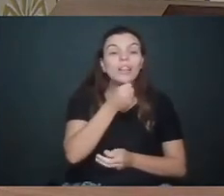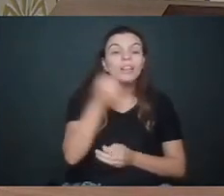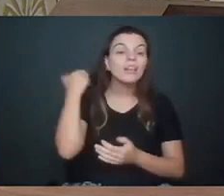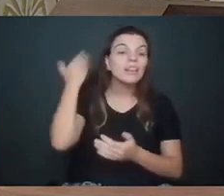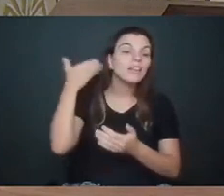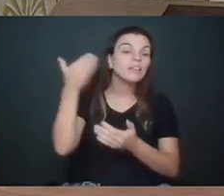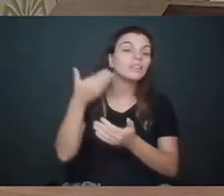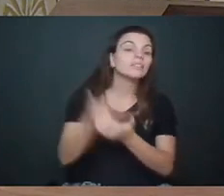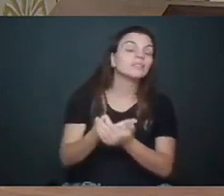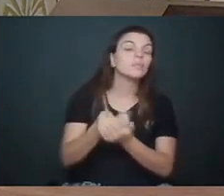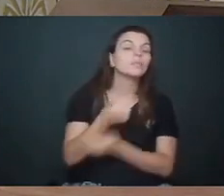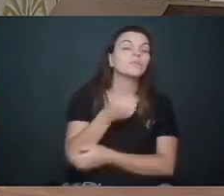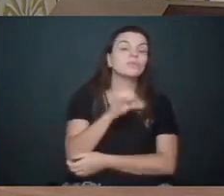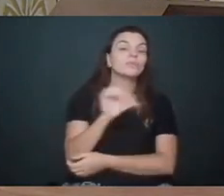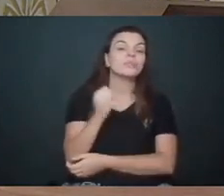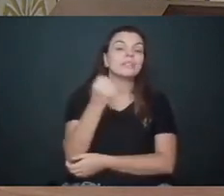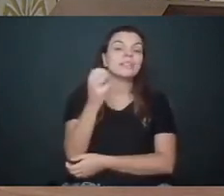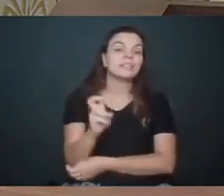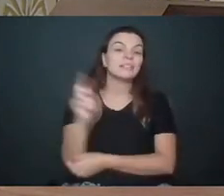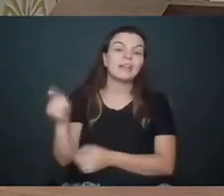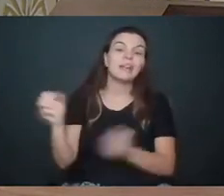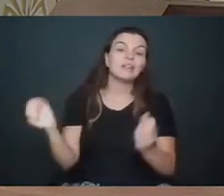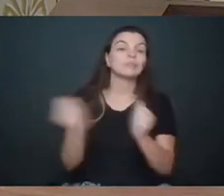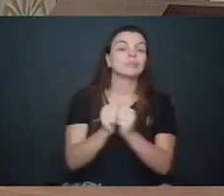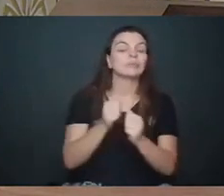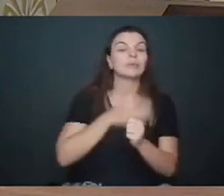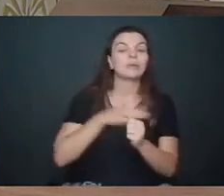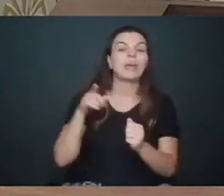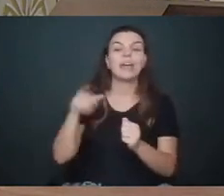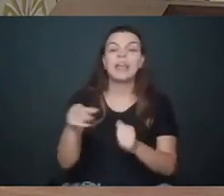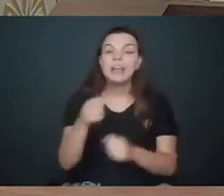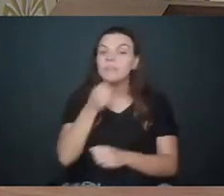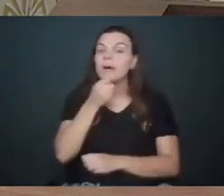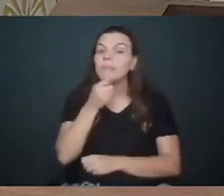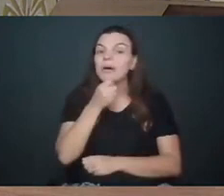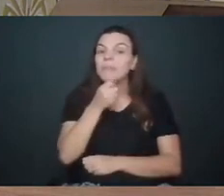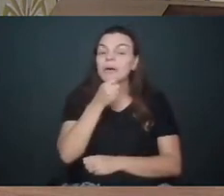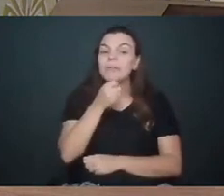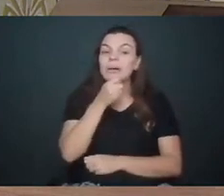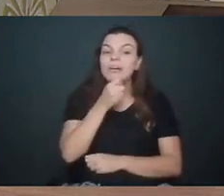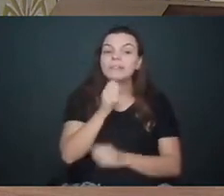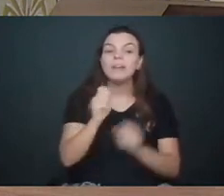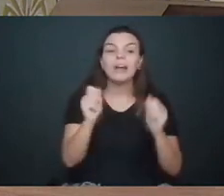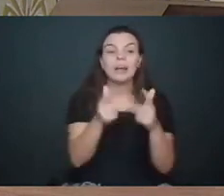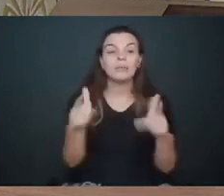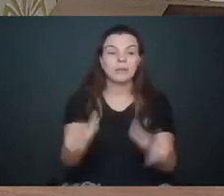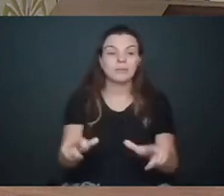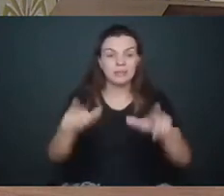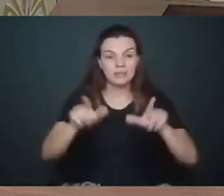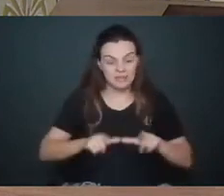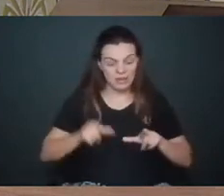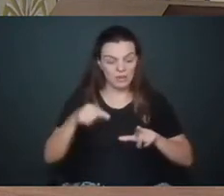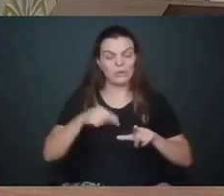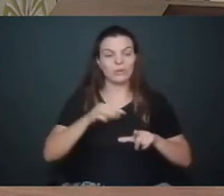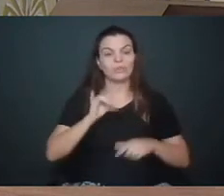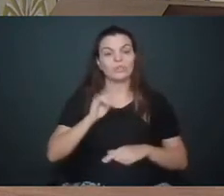Proveta. Pinheiro de Proveta, ele anuncia na imprensa, a Câmara Municipal me dá o título. Olhe como as coisas